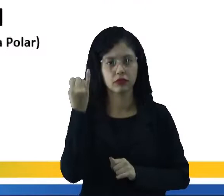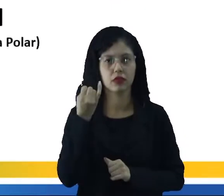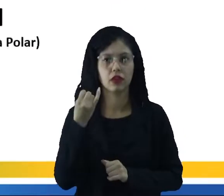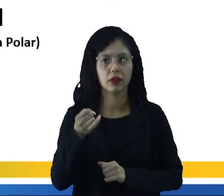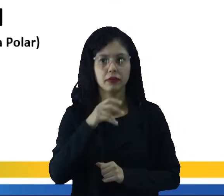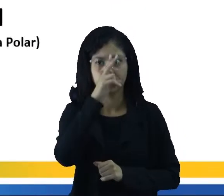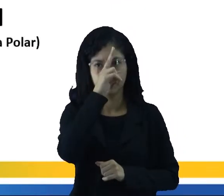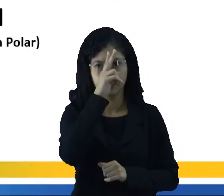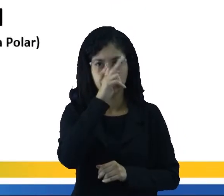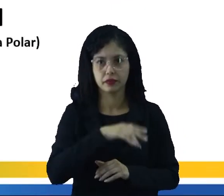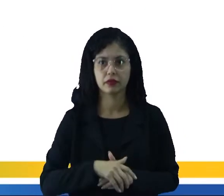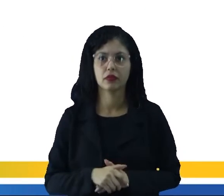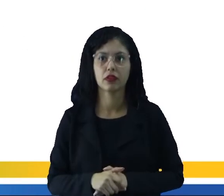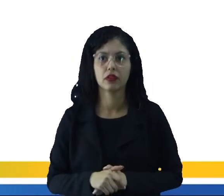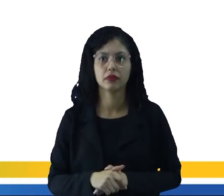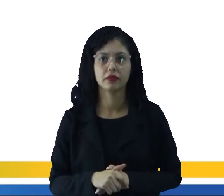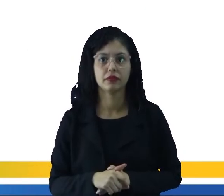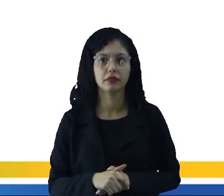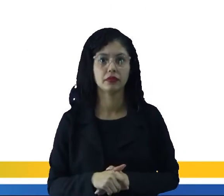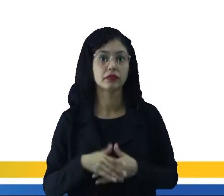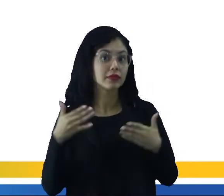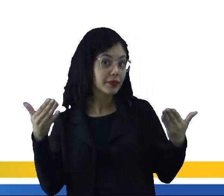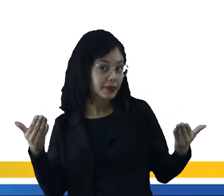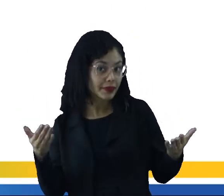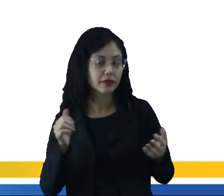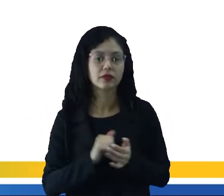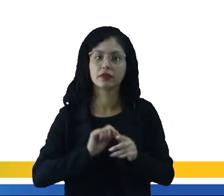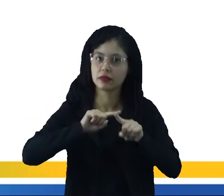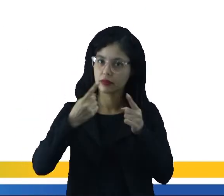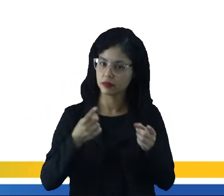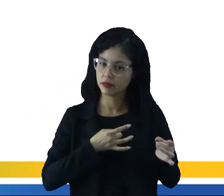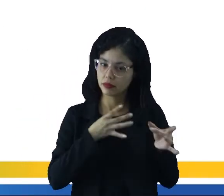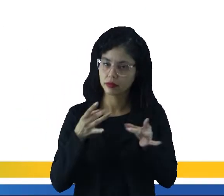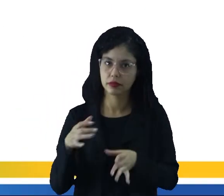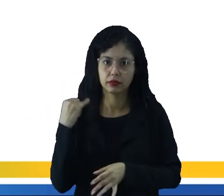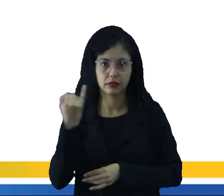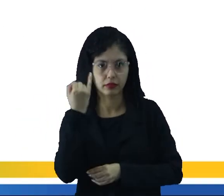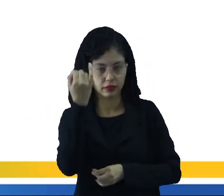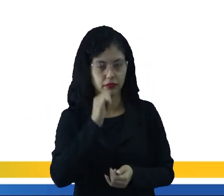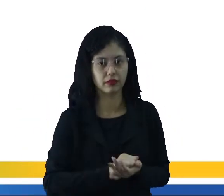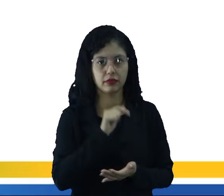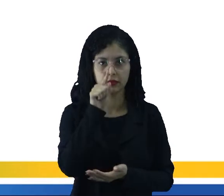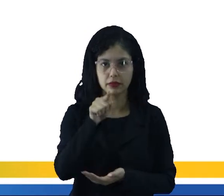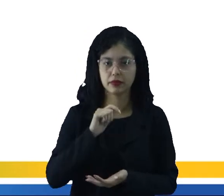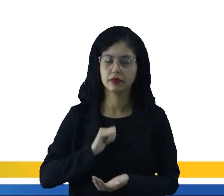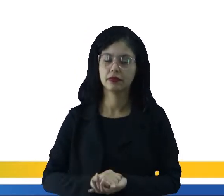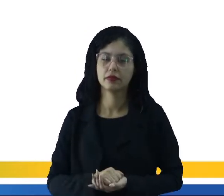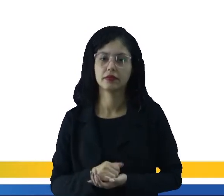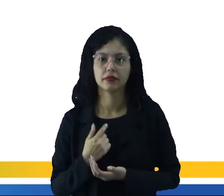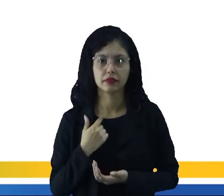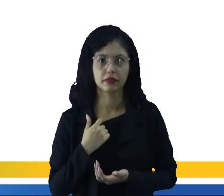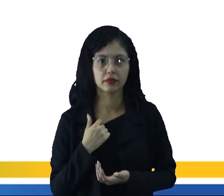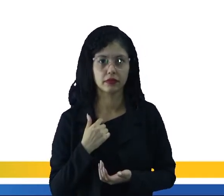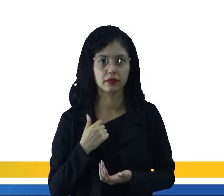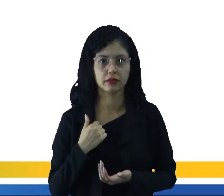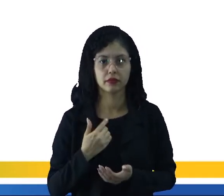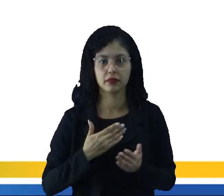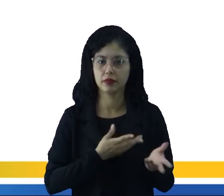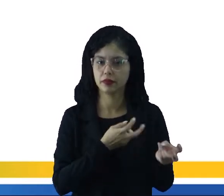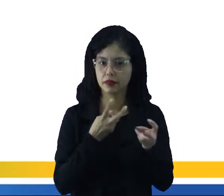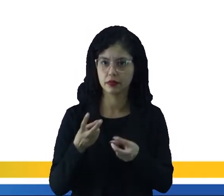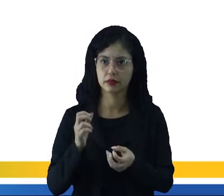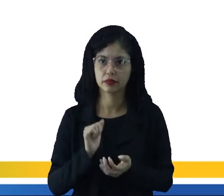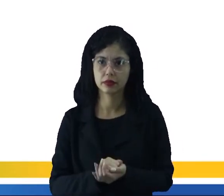gente ressaltar. E aí, mais uma dica importante para você observar, levando-se